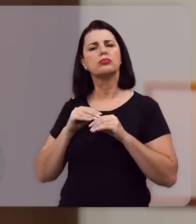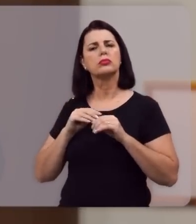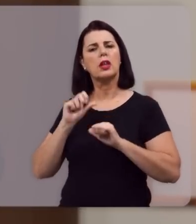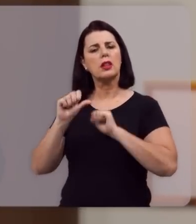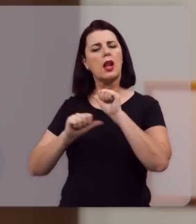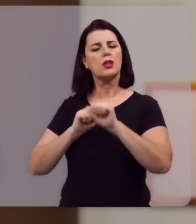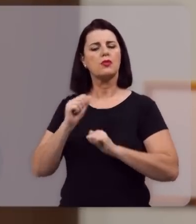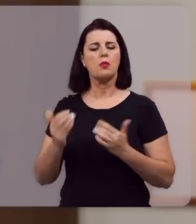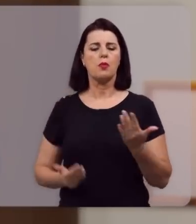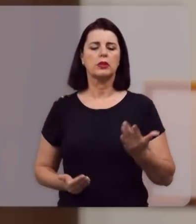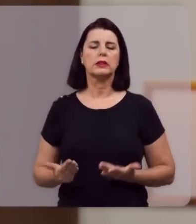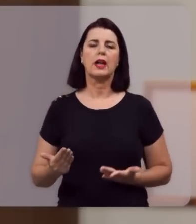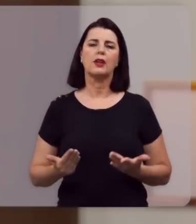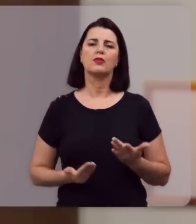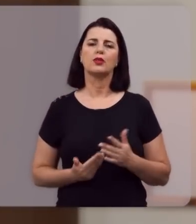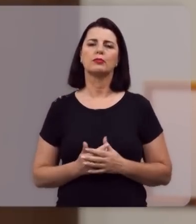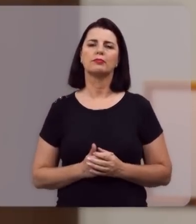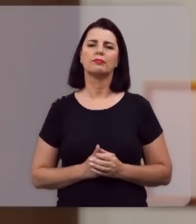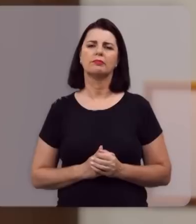de servo.